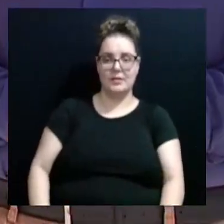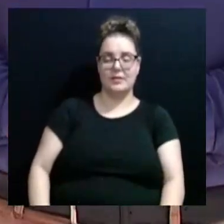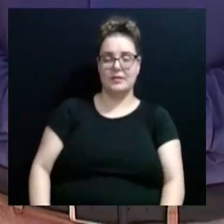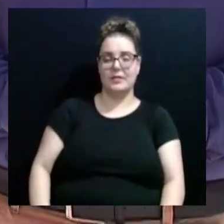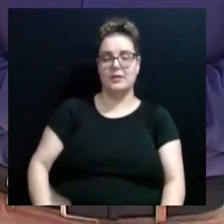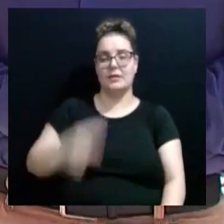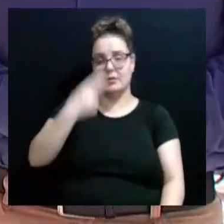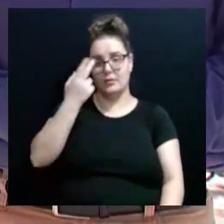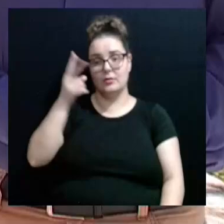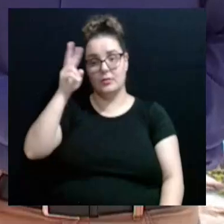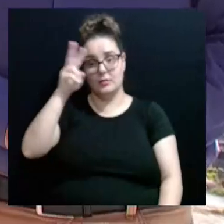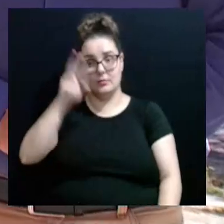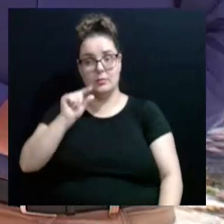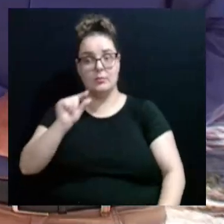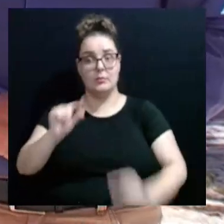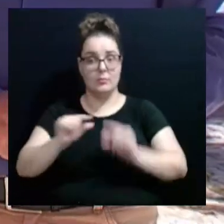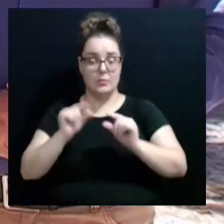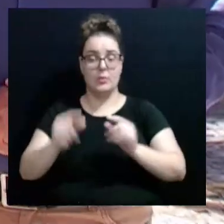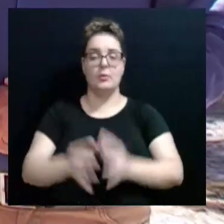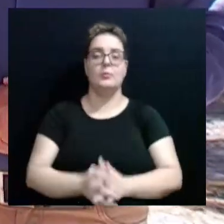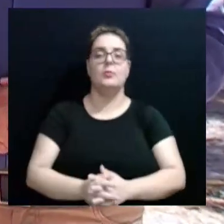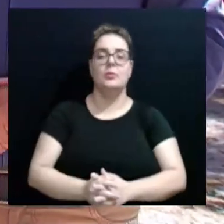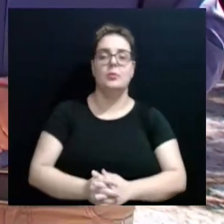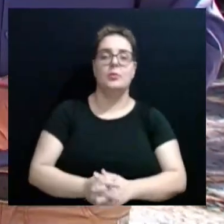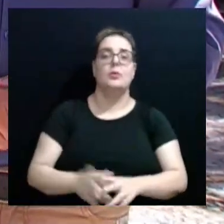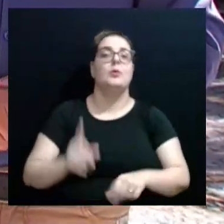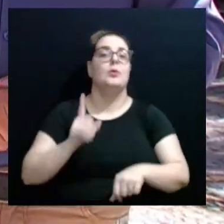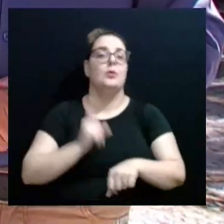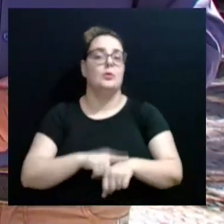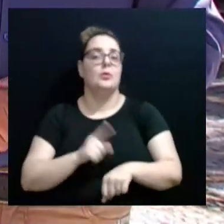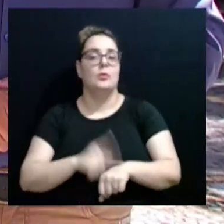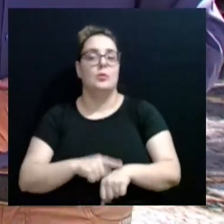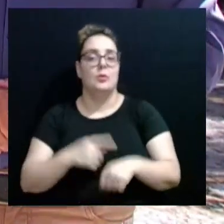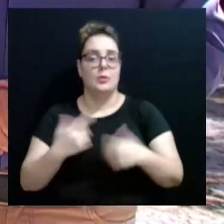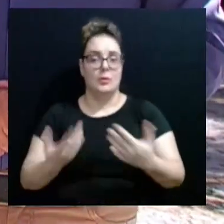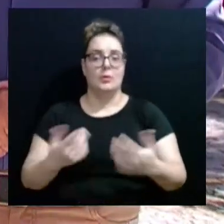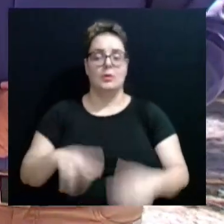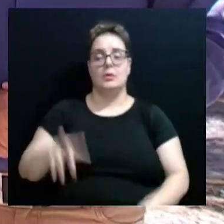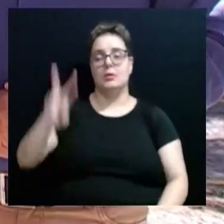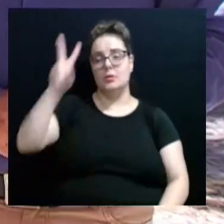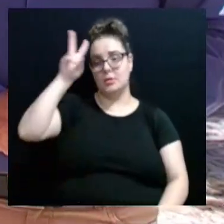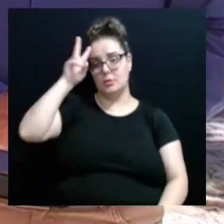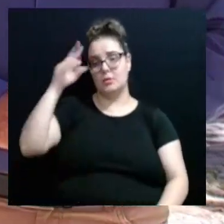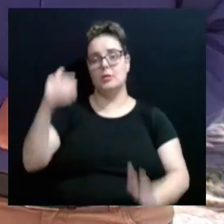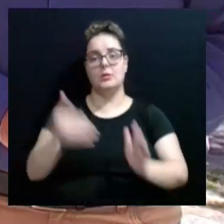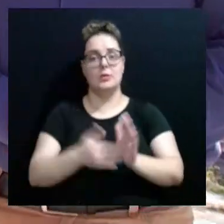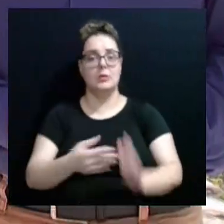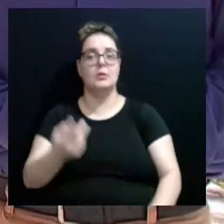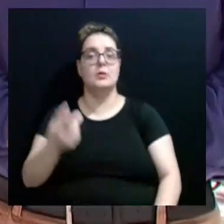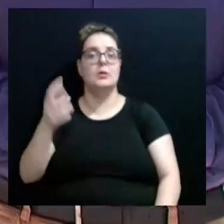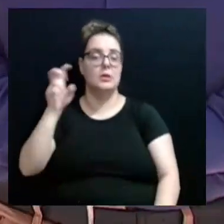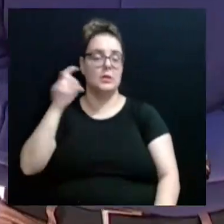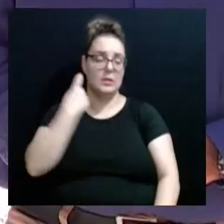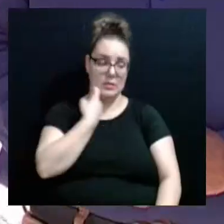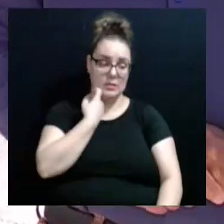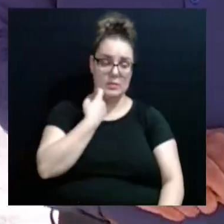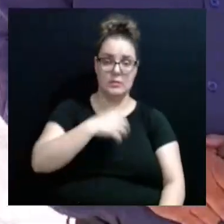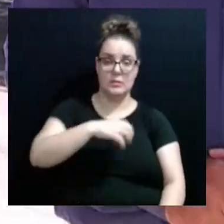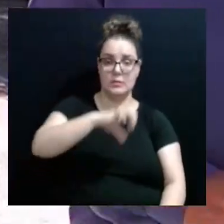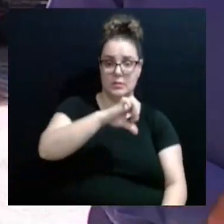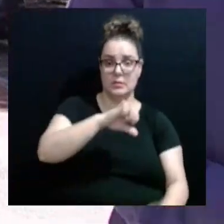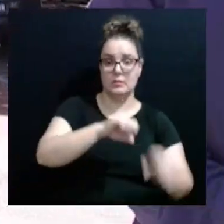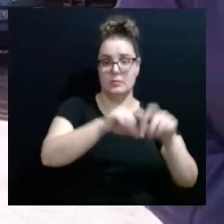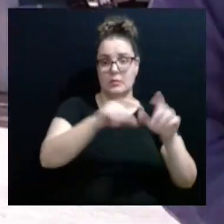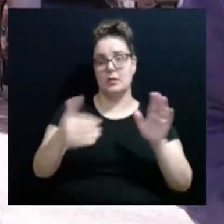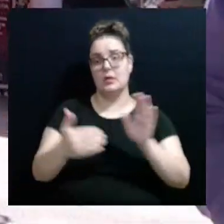em relação ao horário, né, de funcionamento. Então, de segunda a sexta-feira, das 9 da manhã às 6 horas, né, da